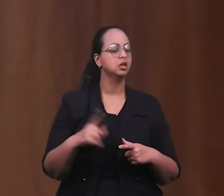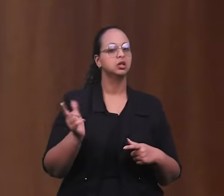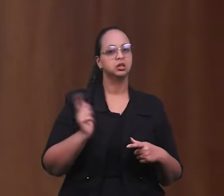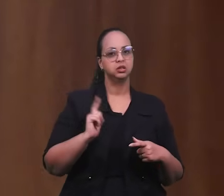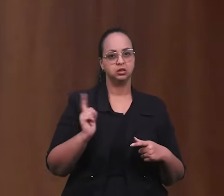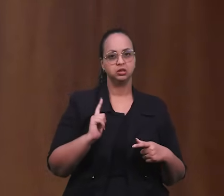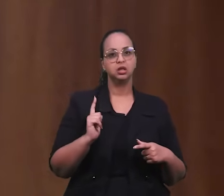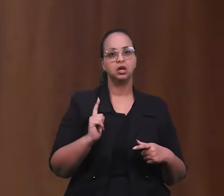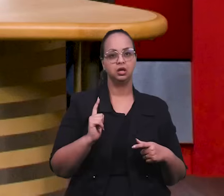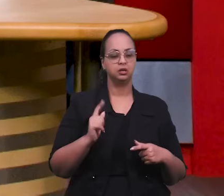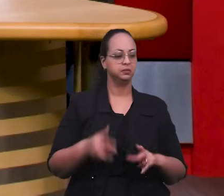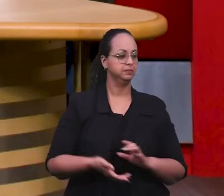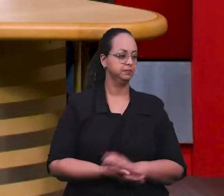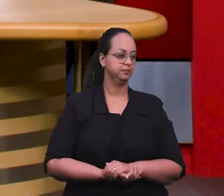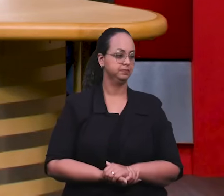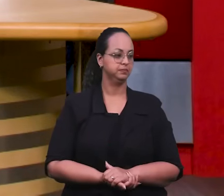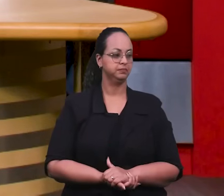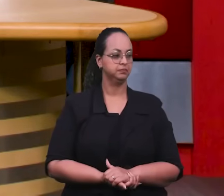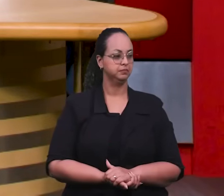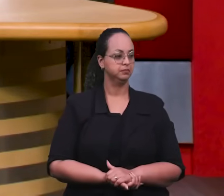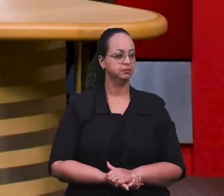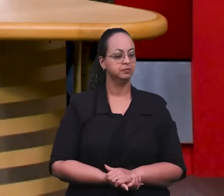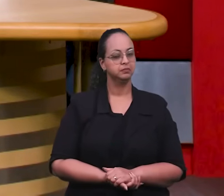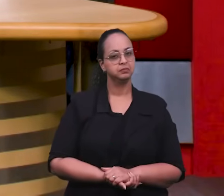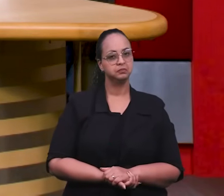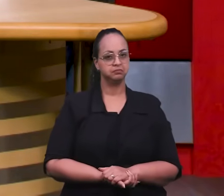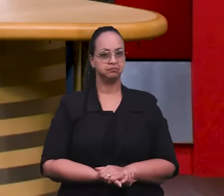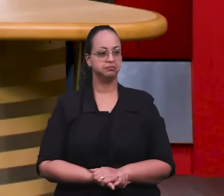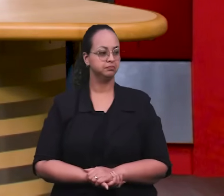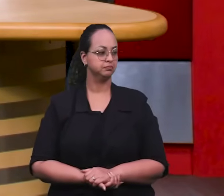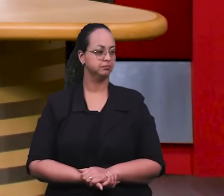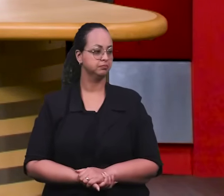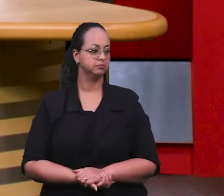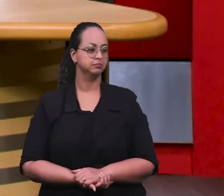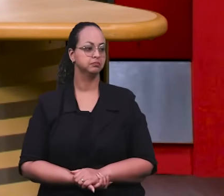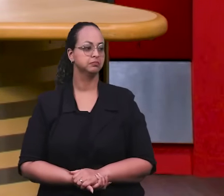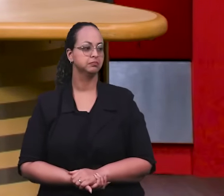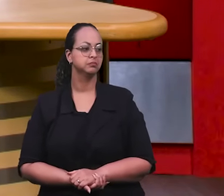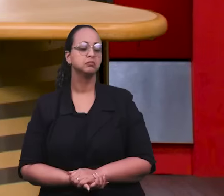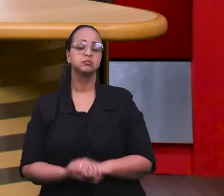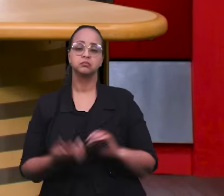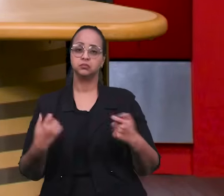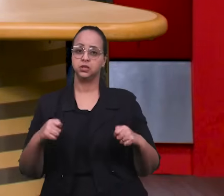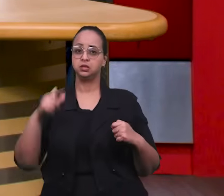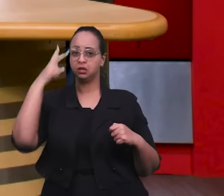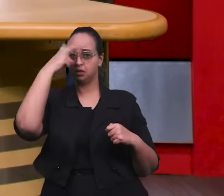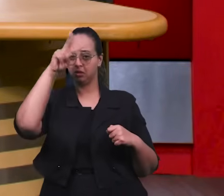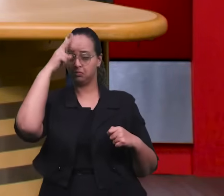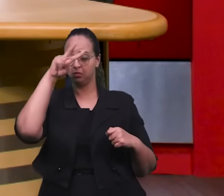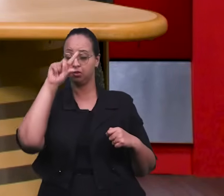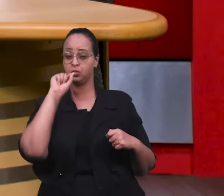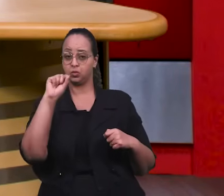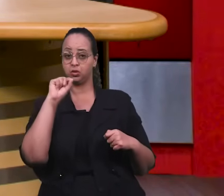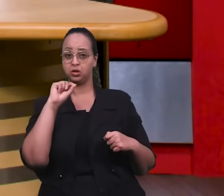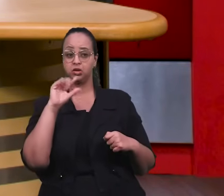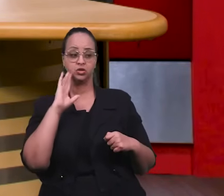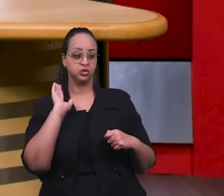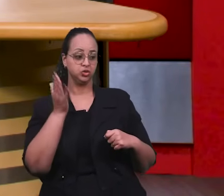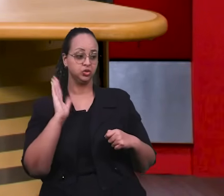do Senhor. Gostaria só de fazer um endosso aqui do comentário, endossando